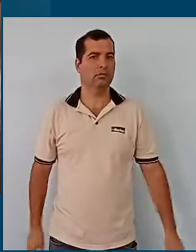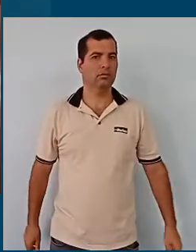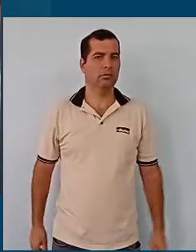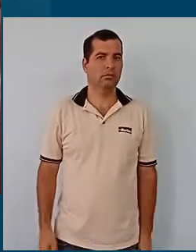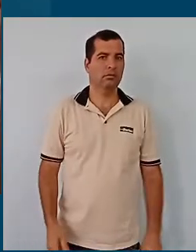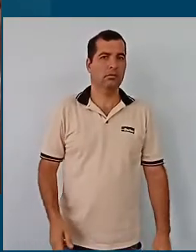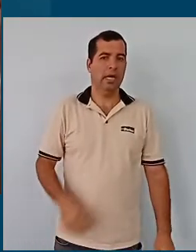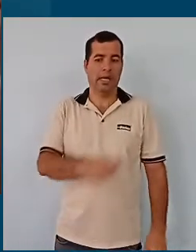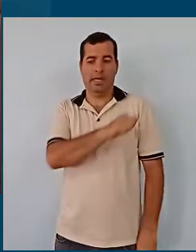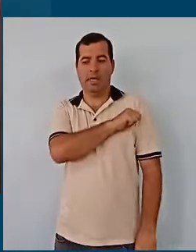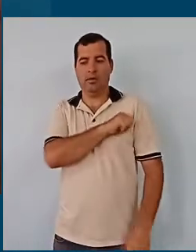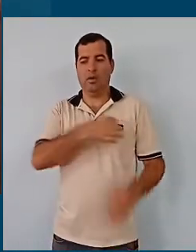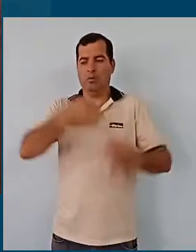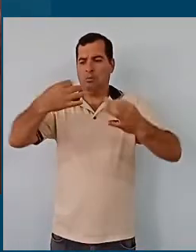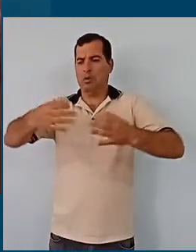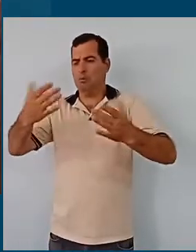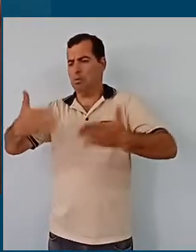padrão.